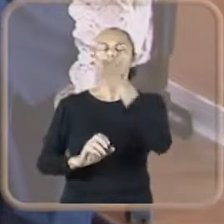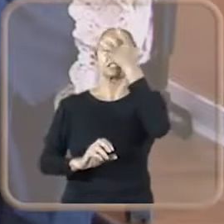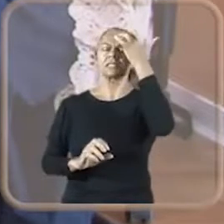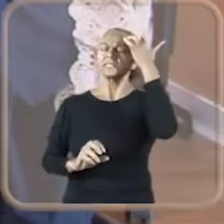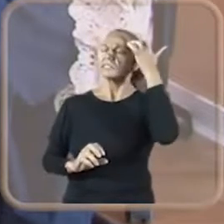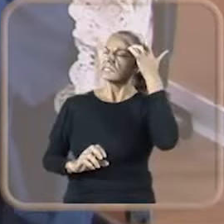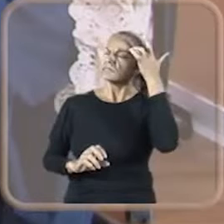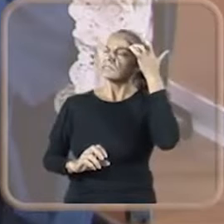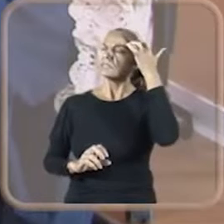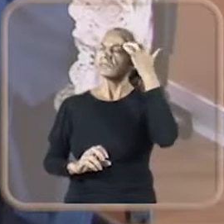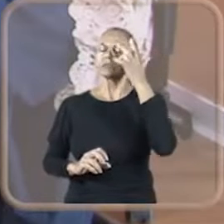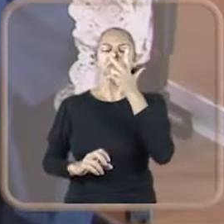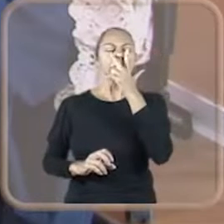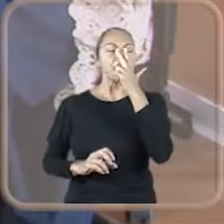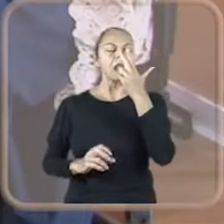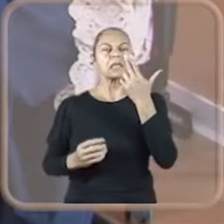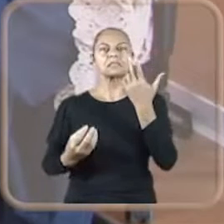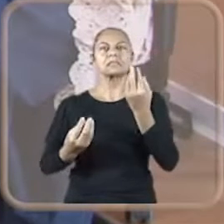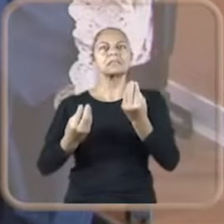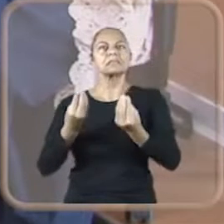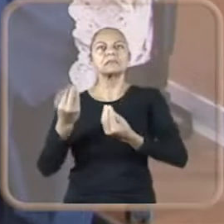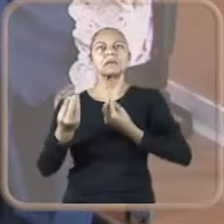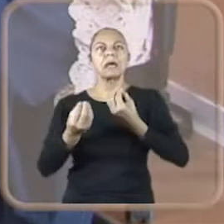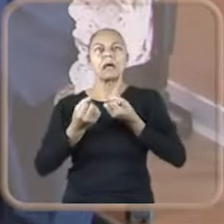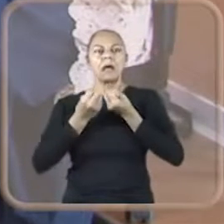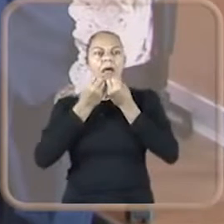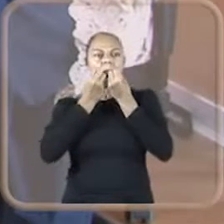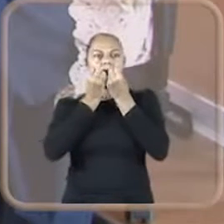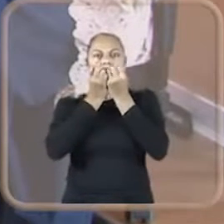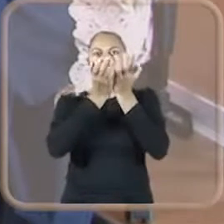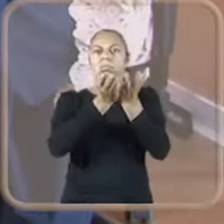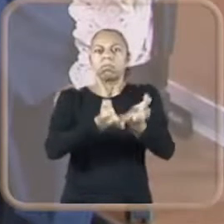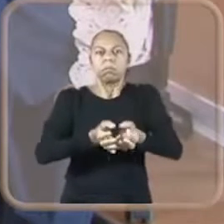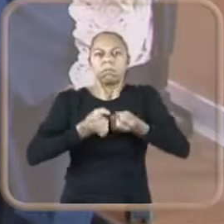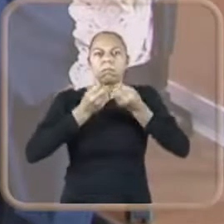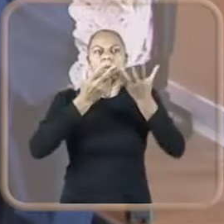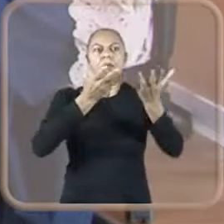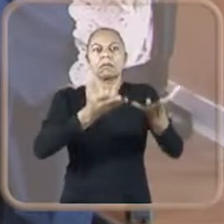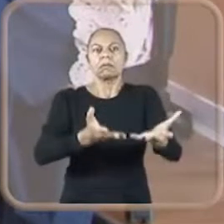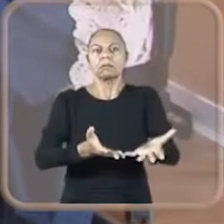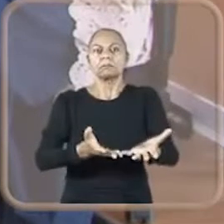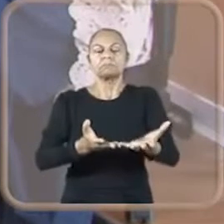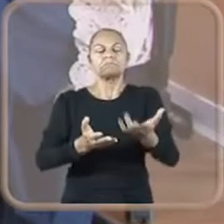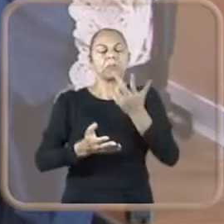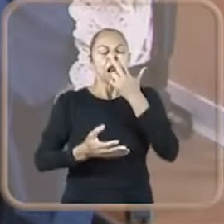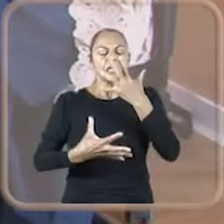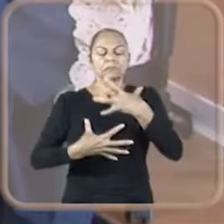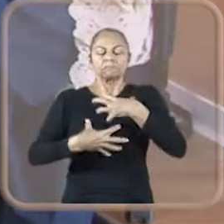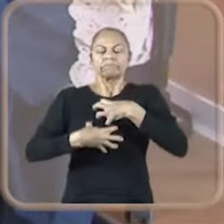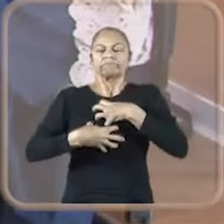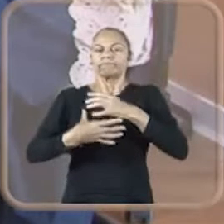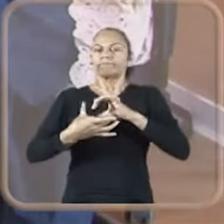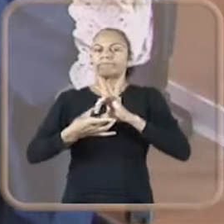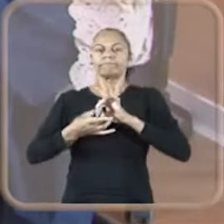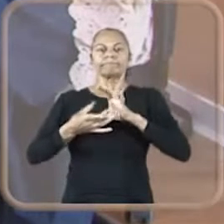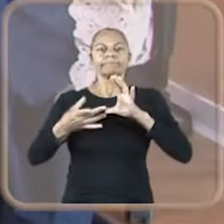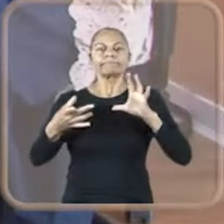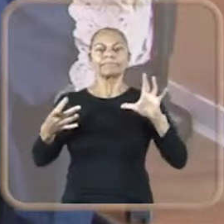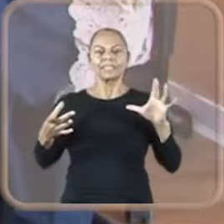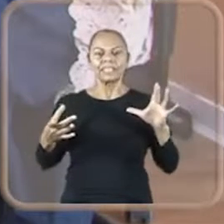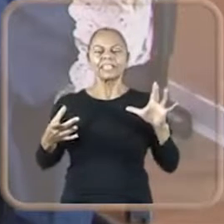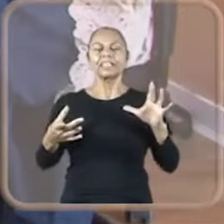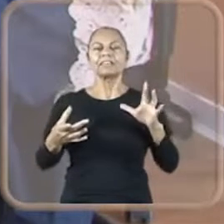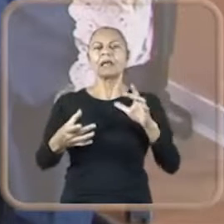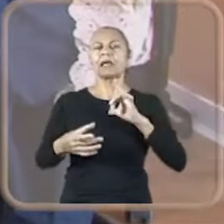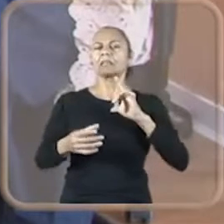saem assim, parece que desabafaram, né? Que se libertaram. Vejo vi alunos, professores,